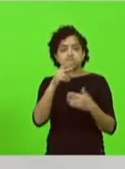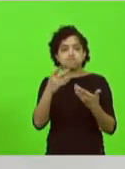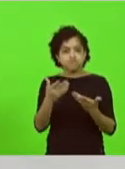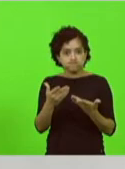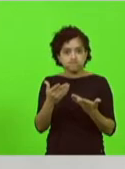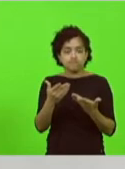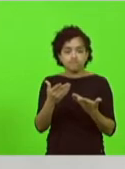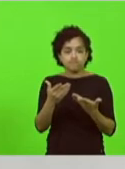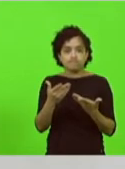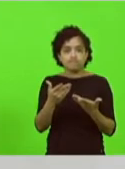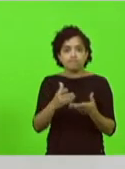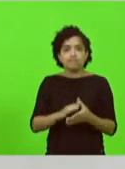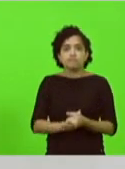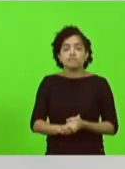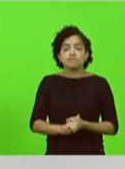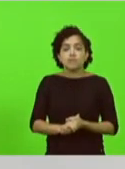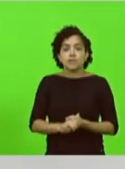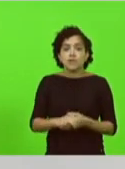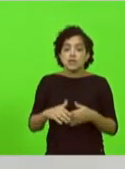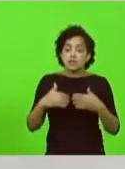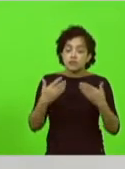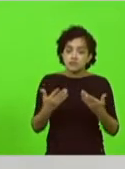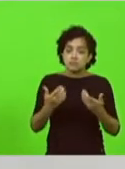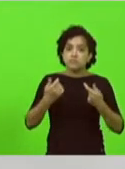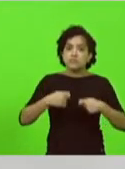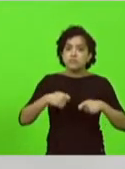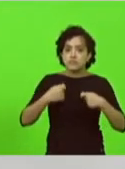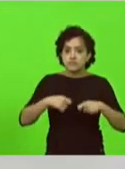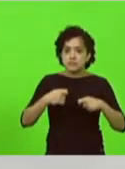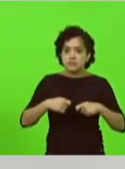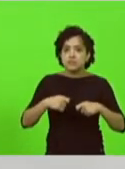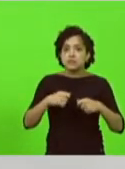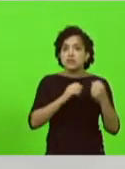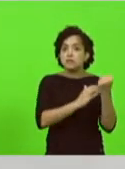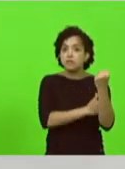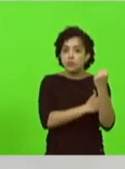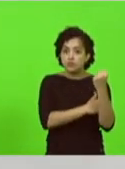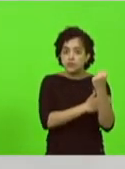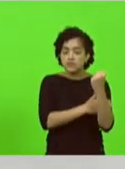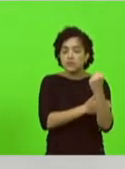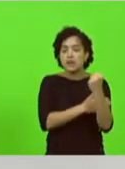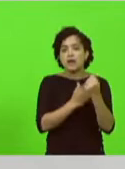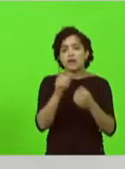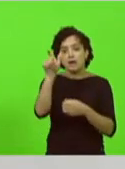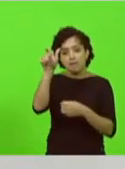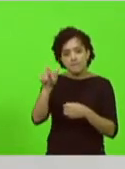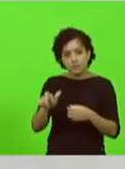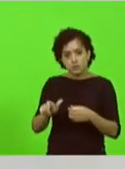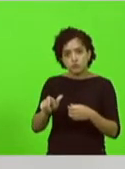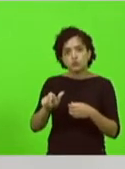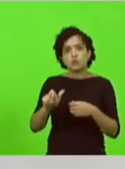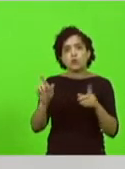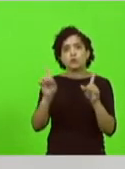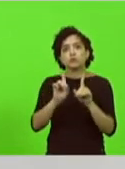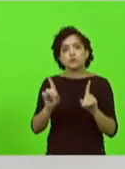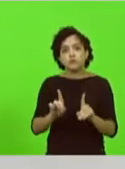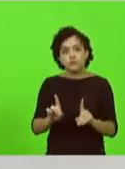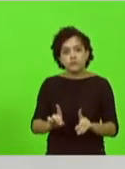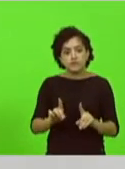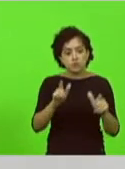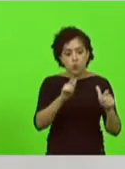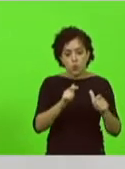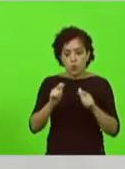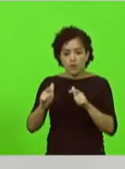dia. É preciso empoderar a pessoa com deficiência para que ela ocupe os lugares que